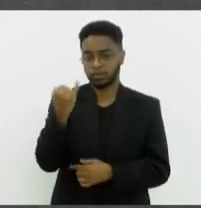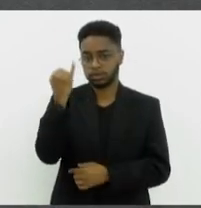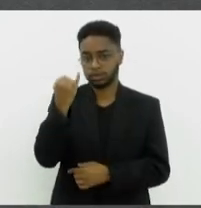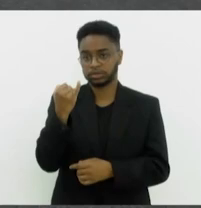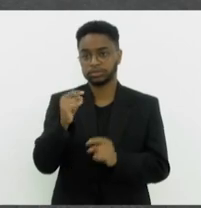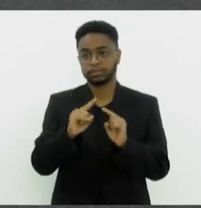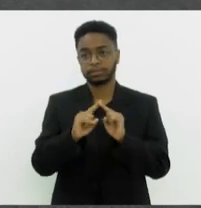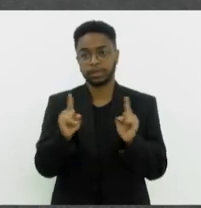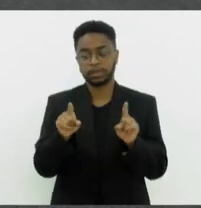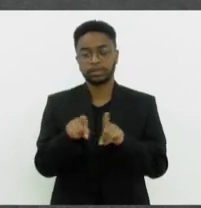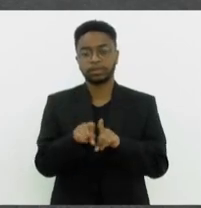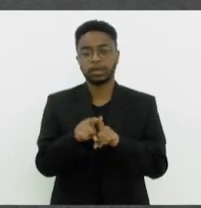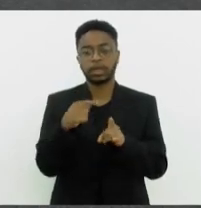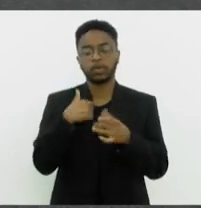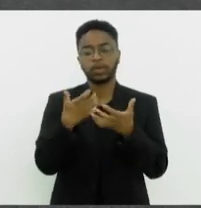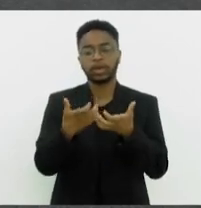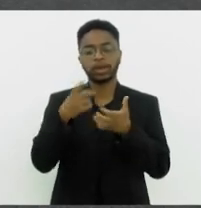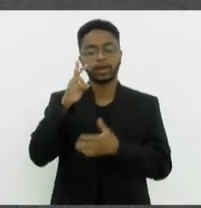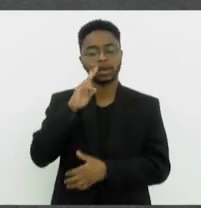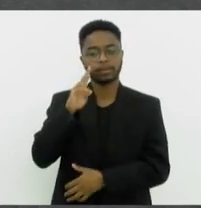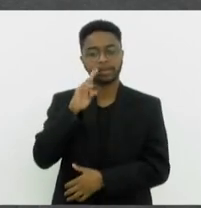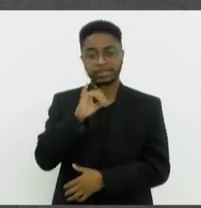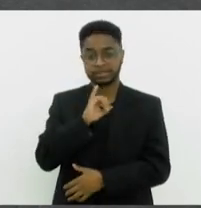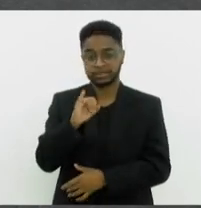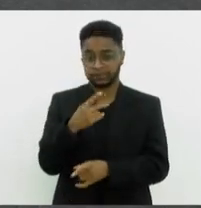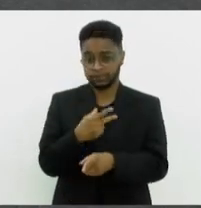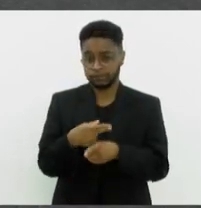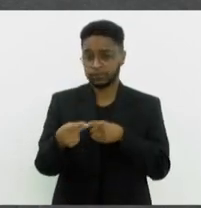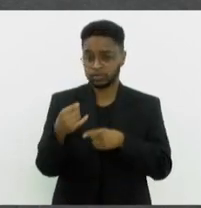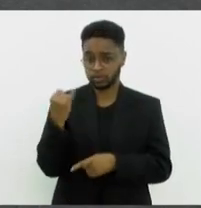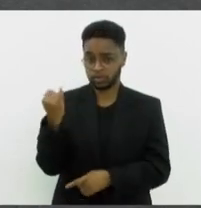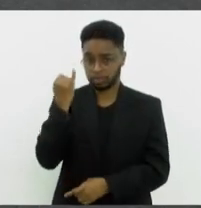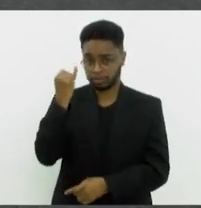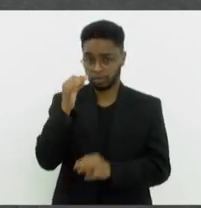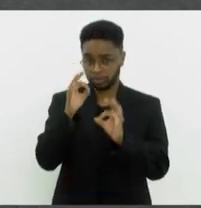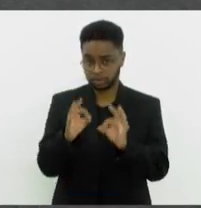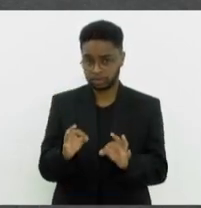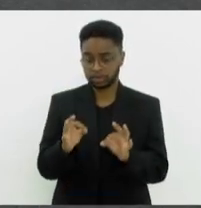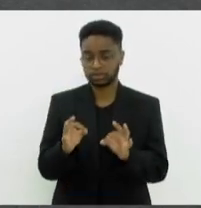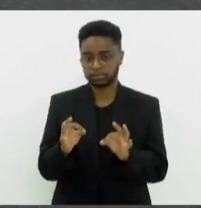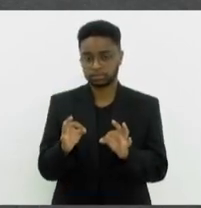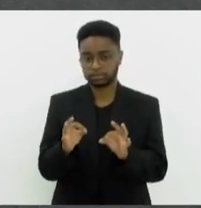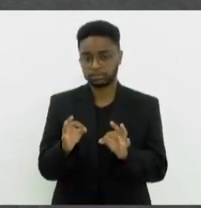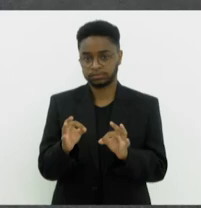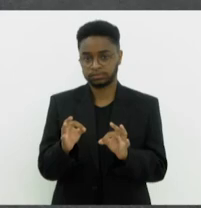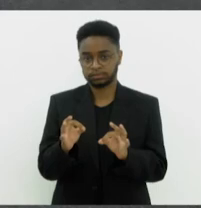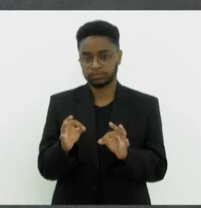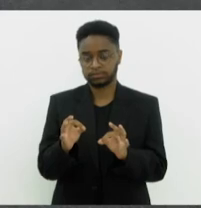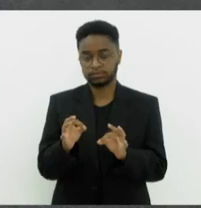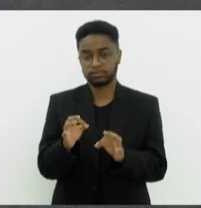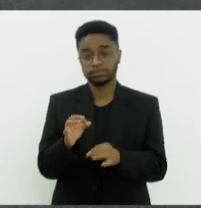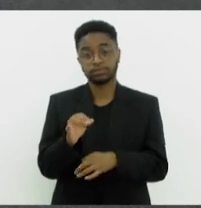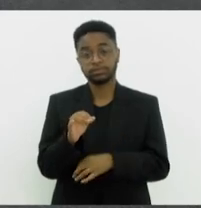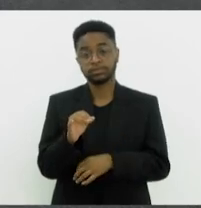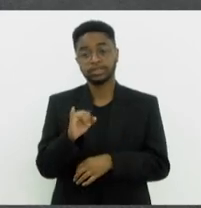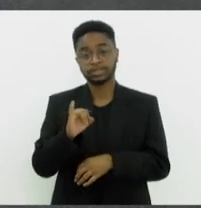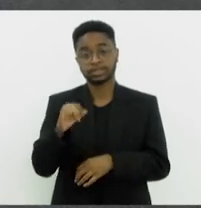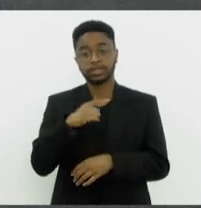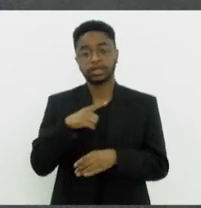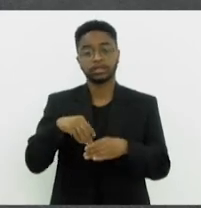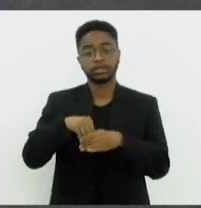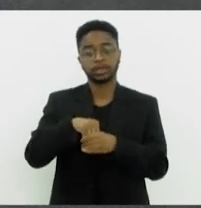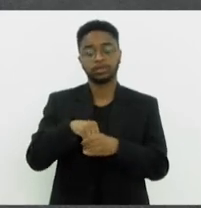mas lembrar que, se foi uma vitória importante, deputada Marta Rocha, que a gente tivesse, dentro do Instituto